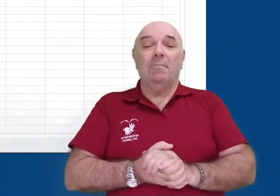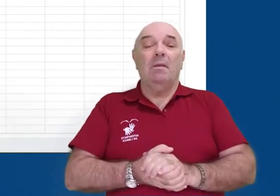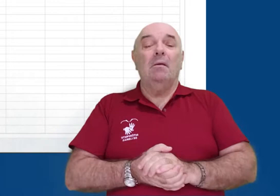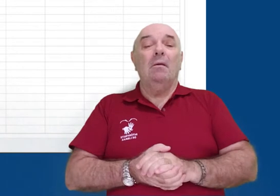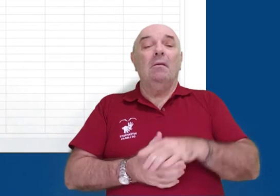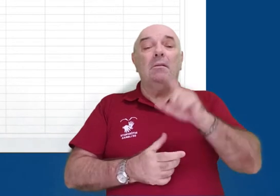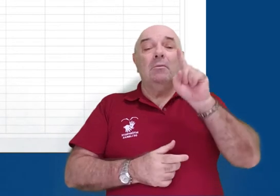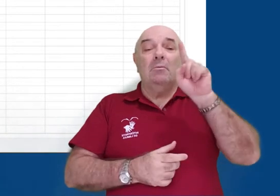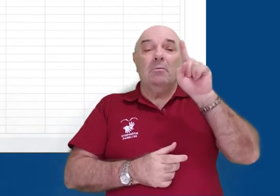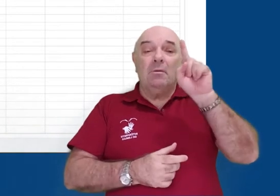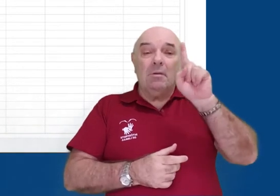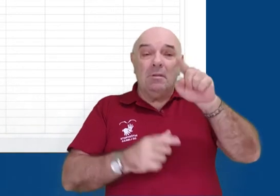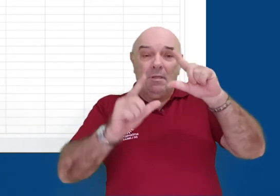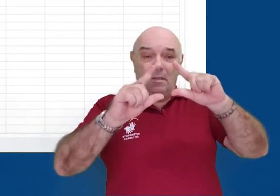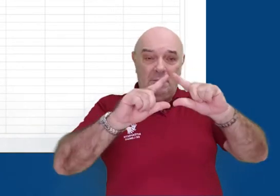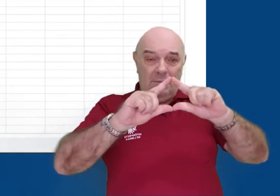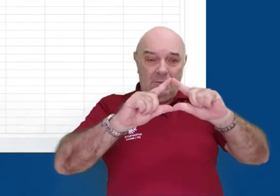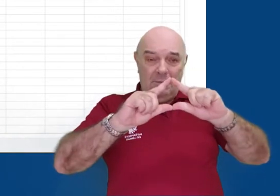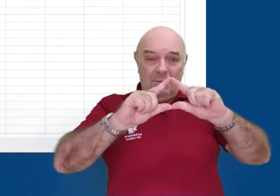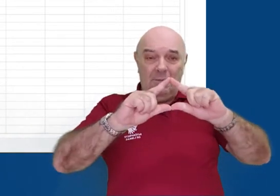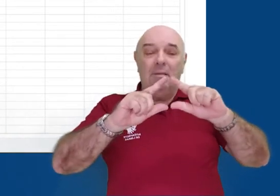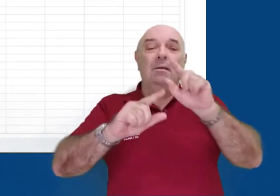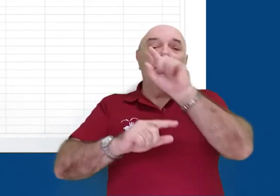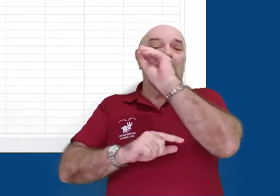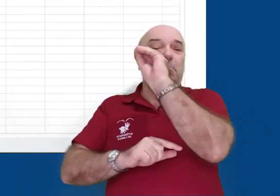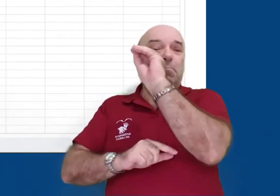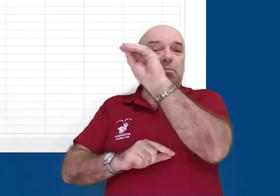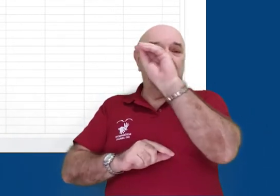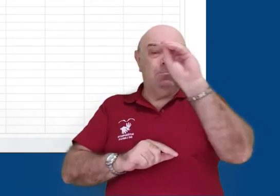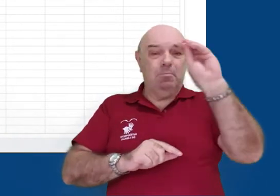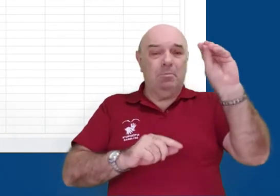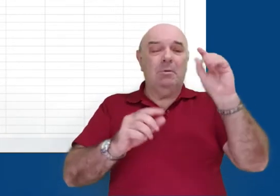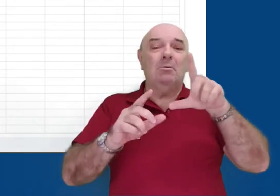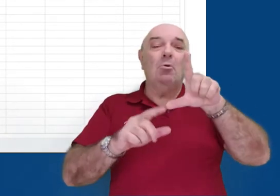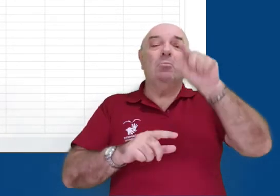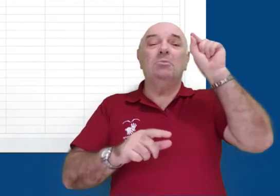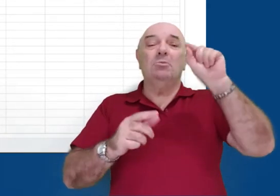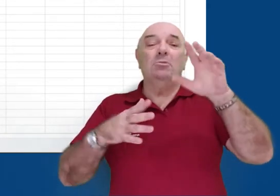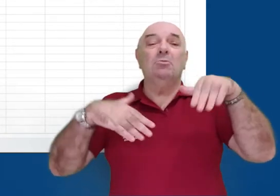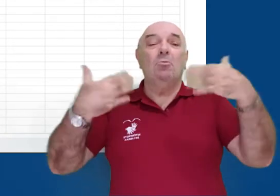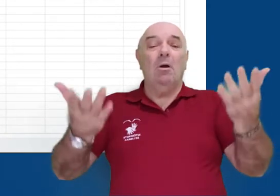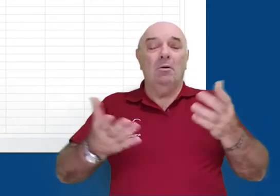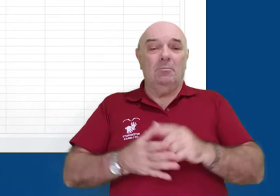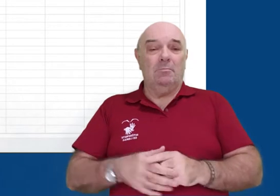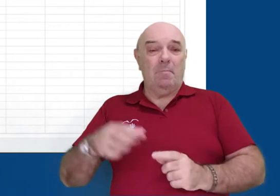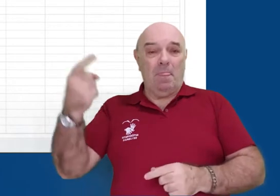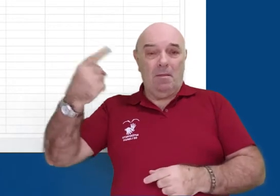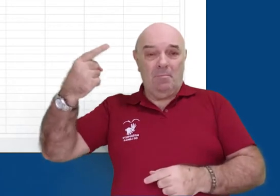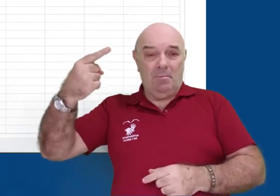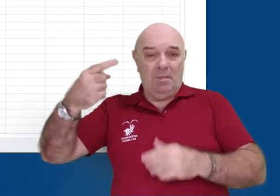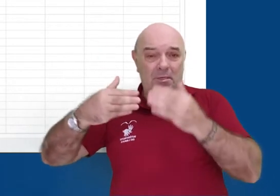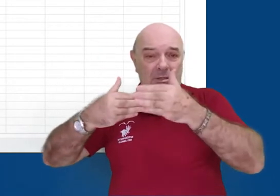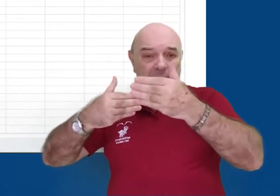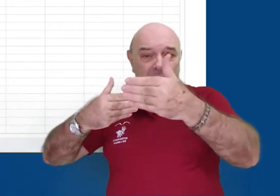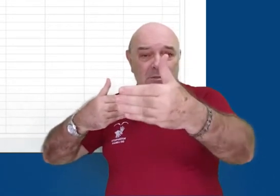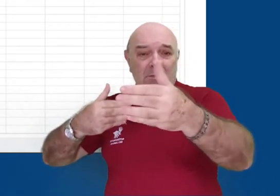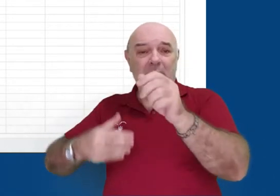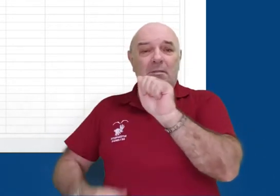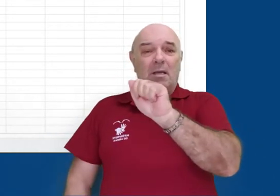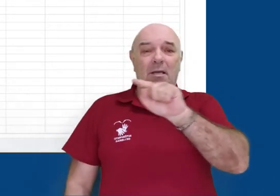pouco confuso ao clicar nesse triângulo que o filtro inseriu na nossa tabela temos algumas opções as primeiras são